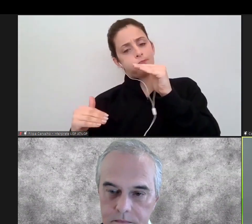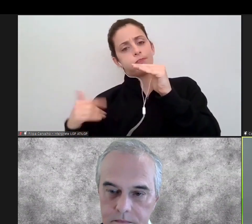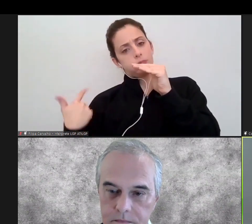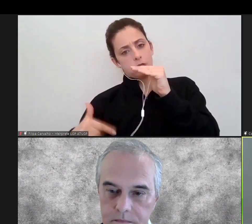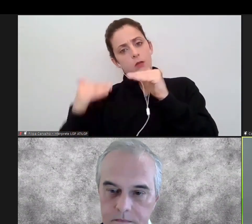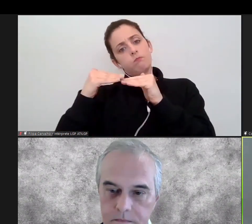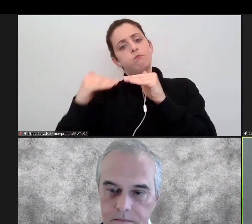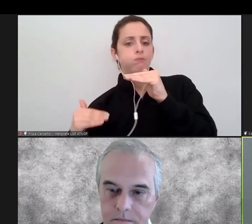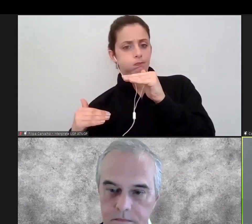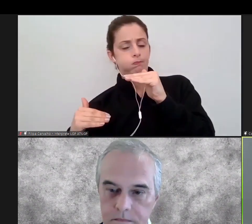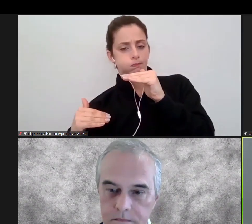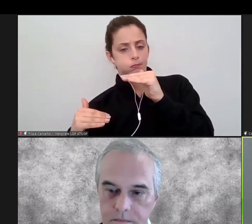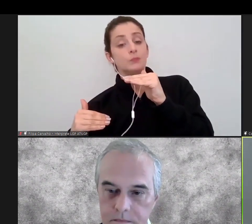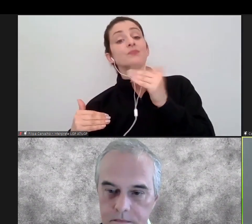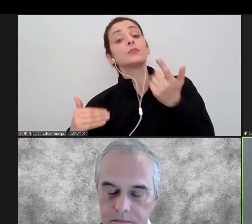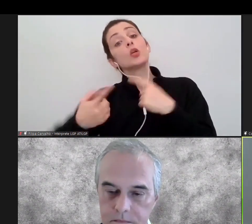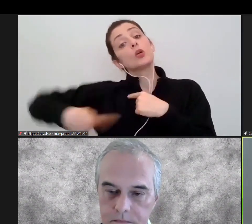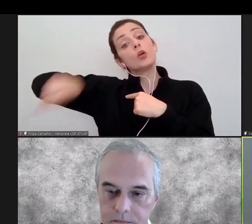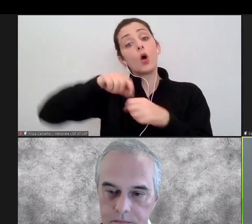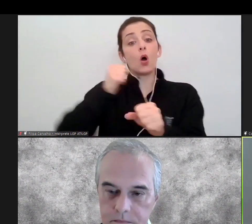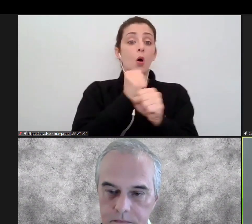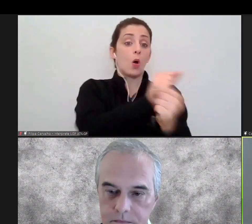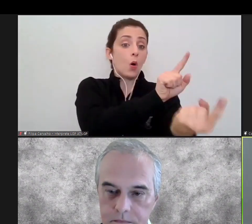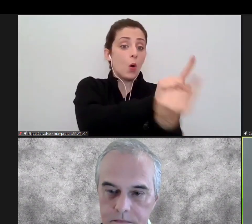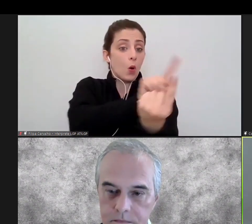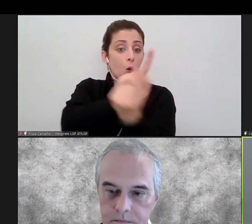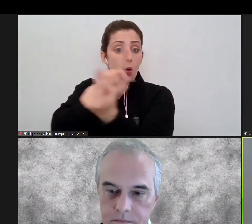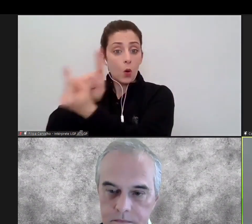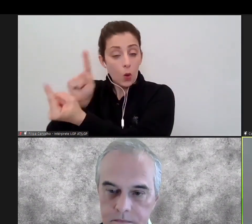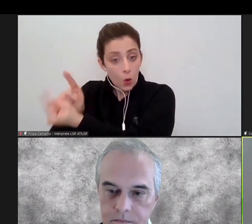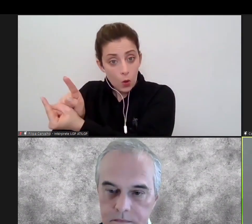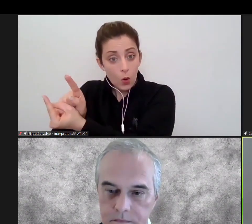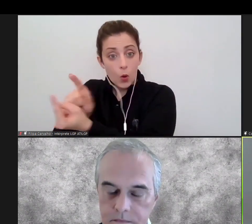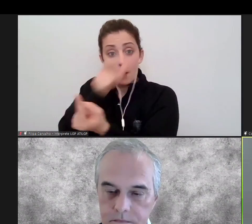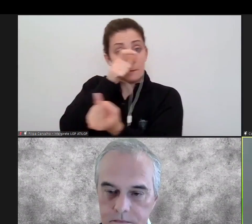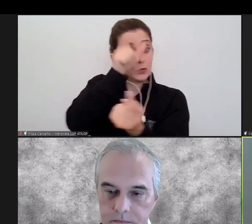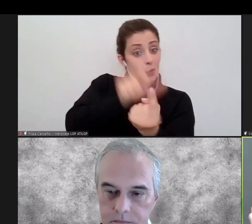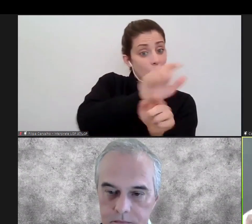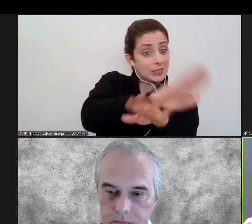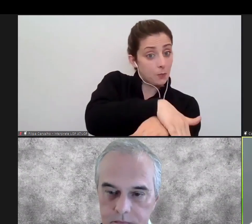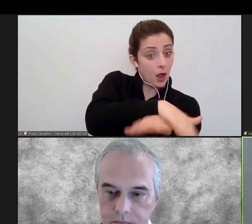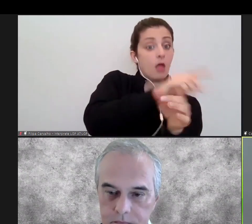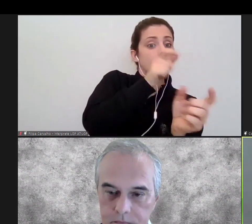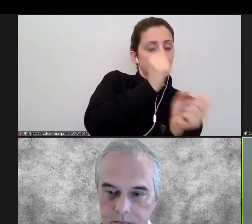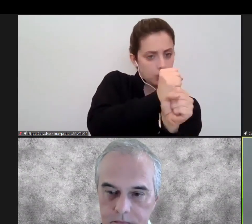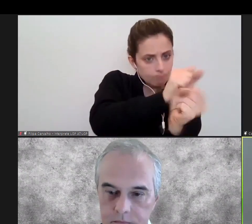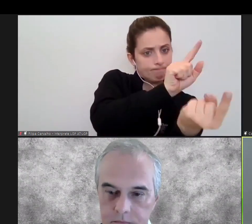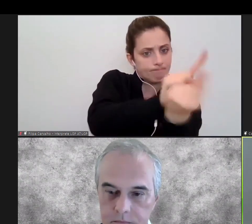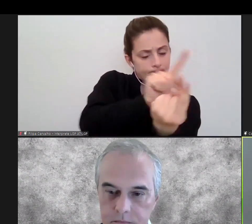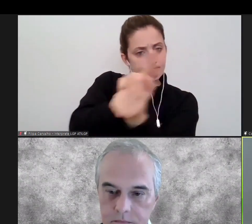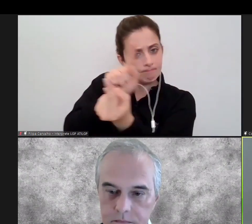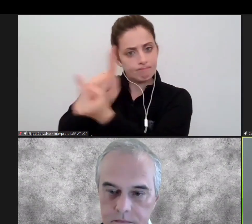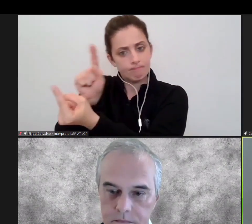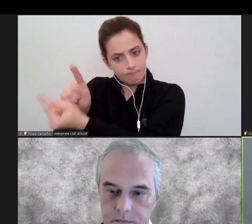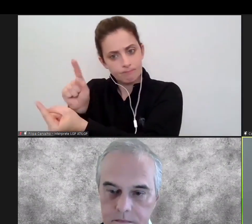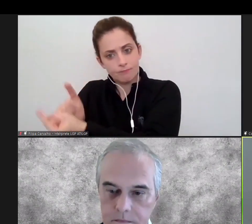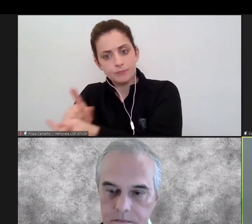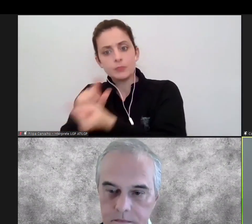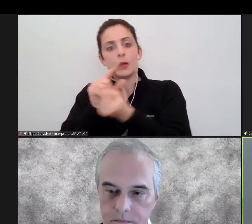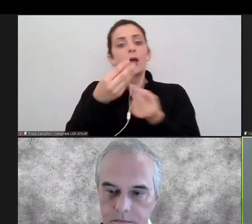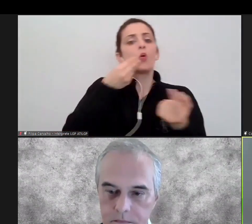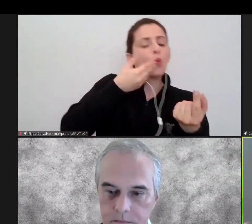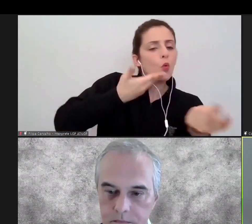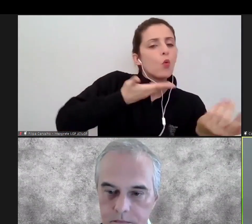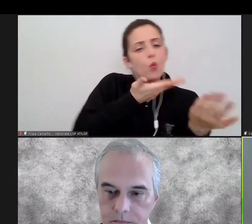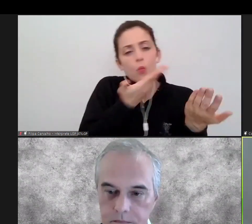e trabalhamos de forma individual e em proximidade com a pessoa, nas questões do acesso, da manutenção e, sempre que